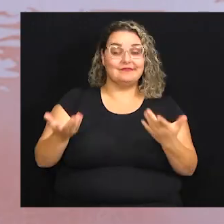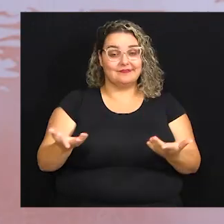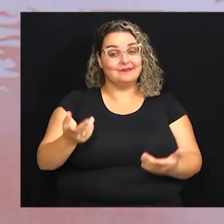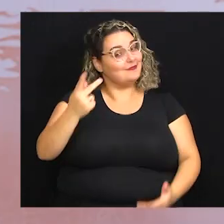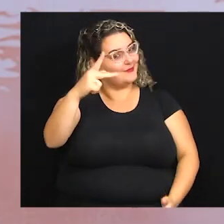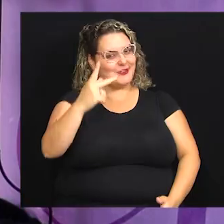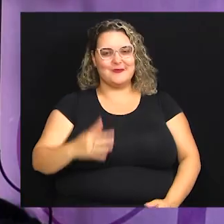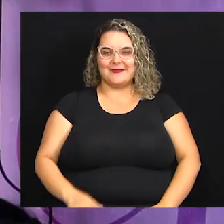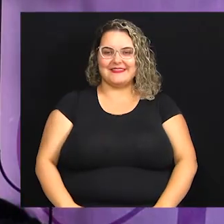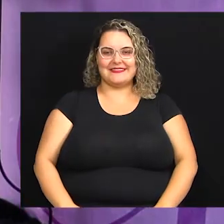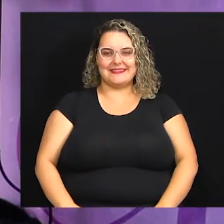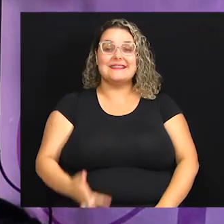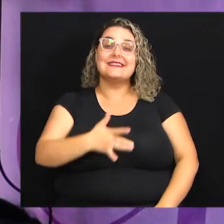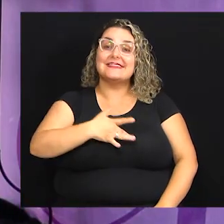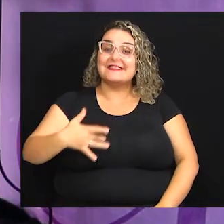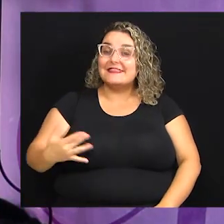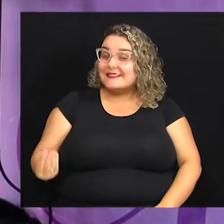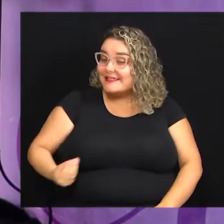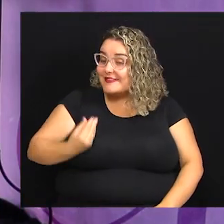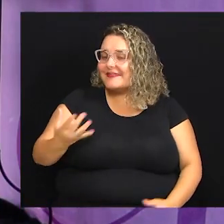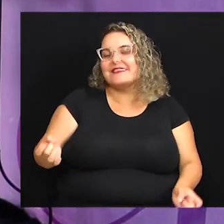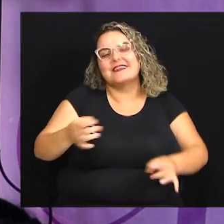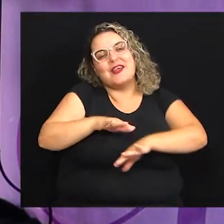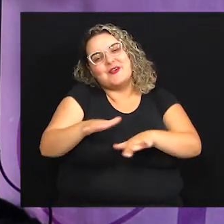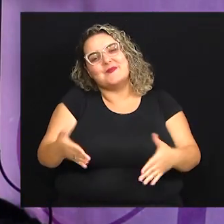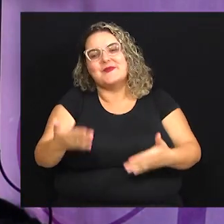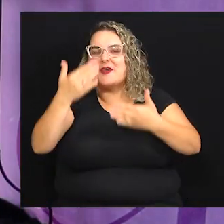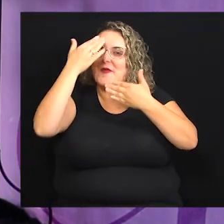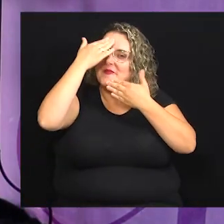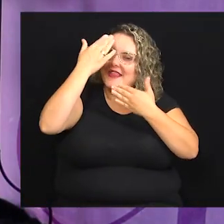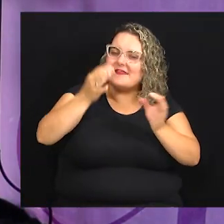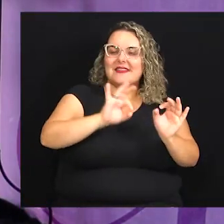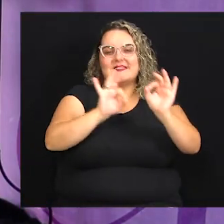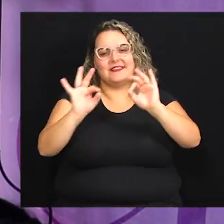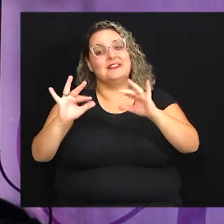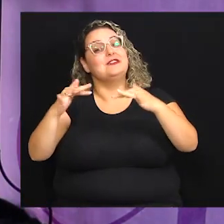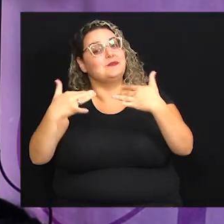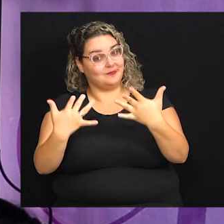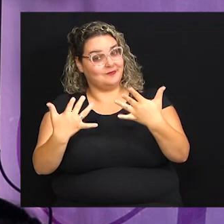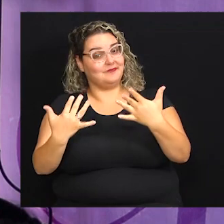escolha só sua. Saúde e Vida fica por aqui. Muito obrigada pela sua